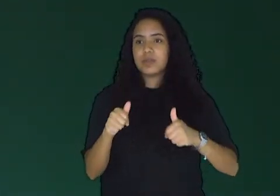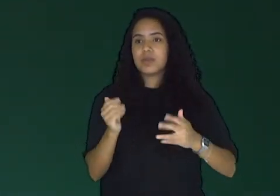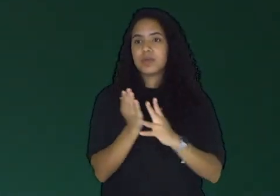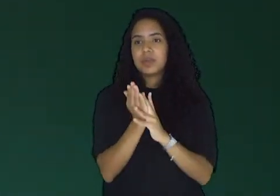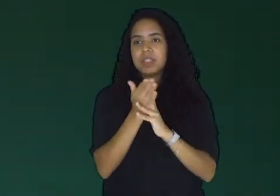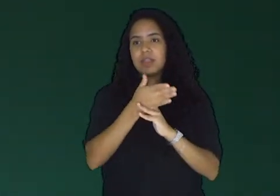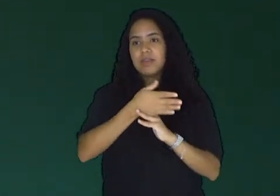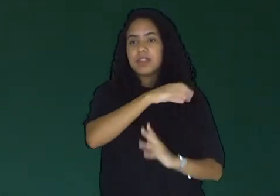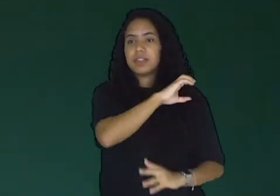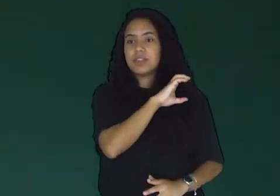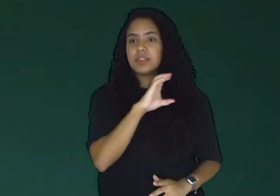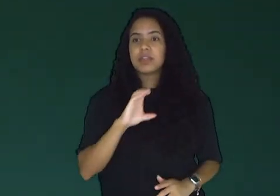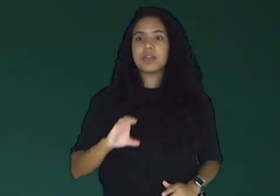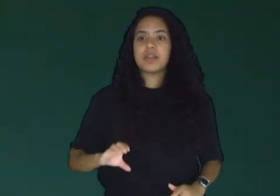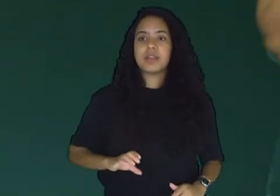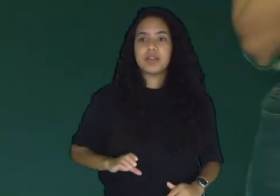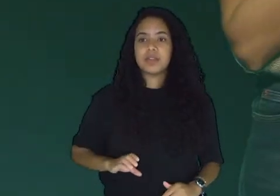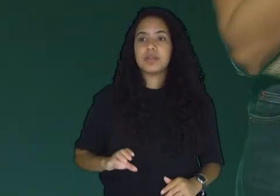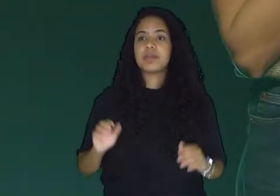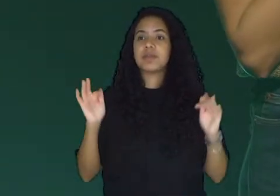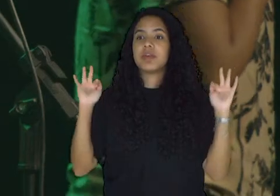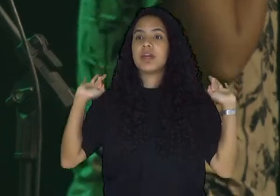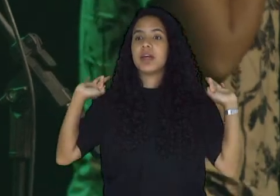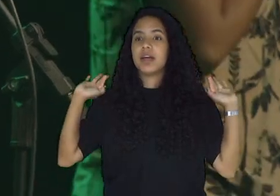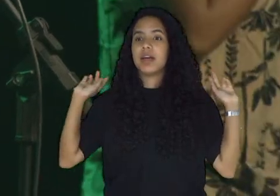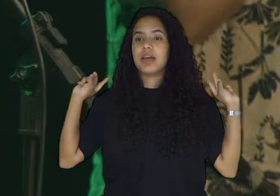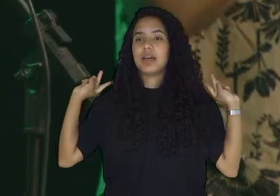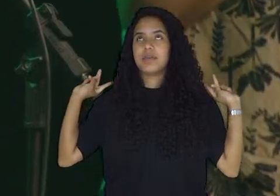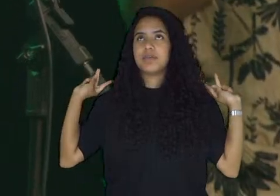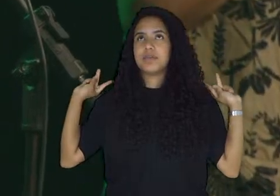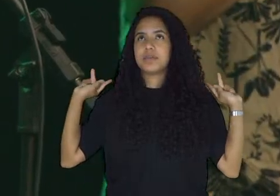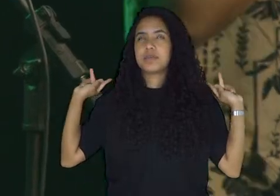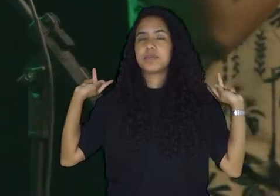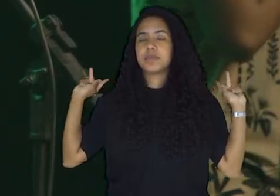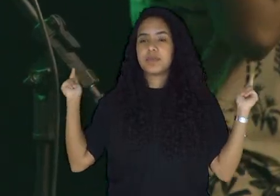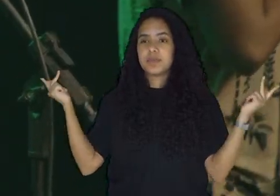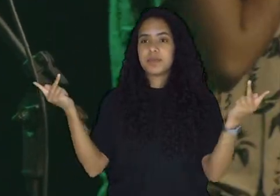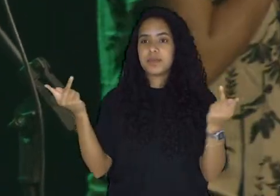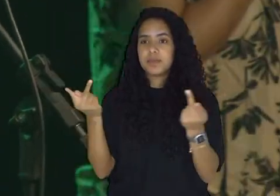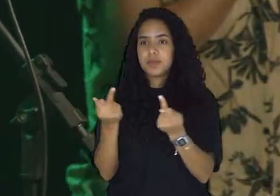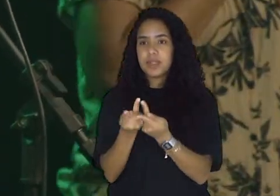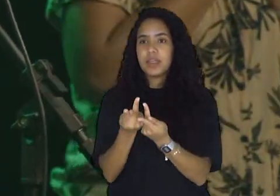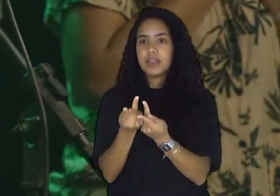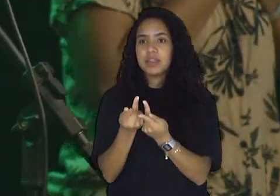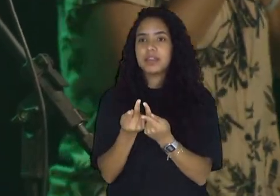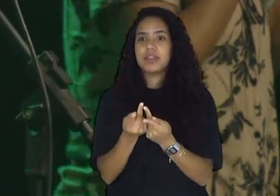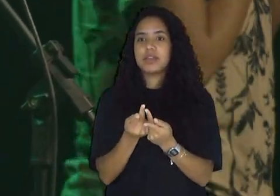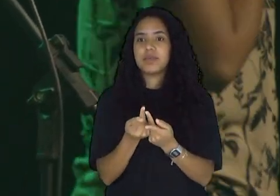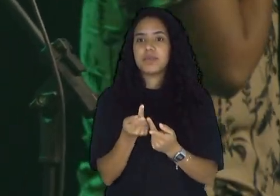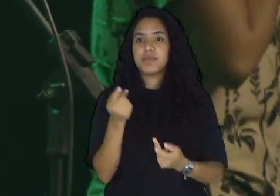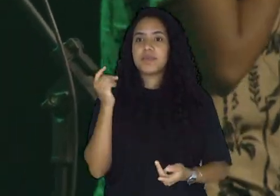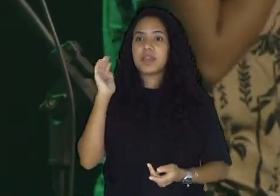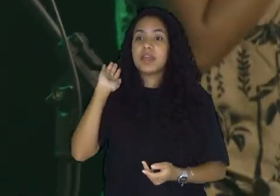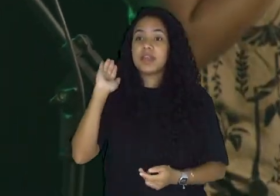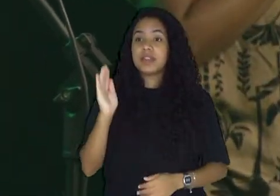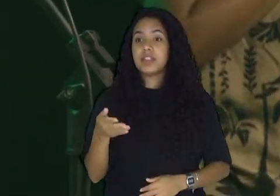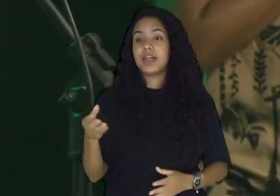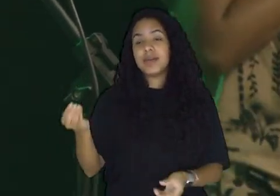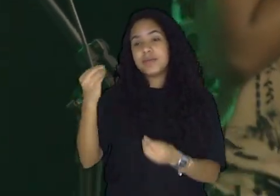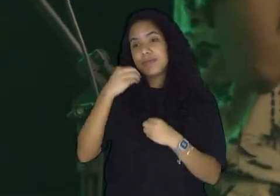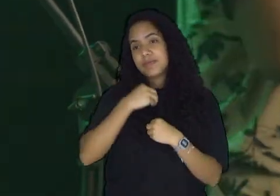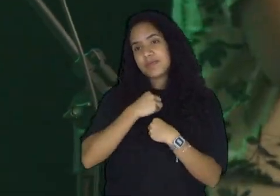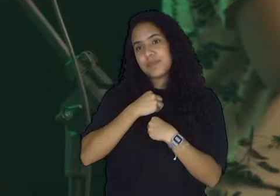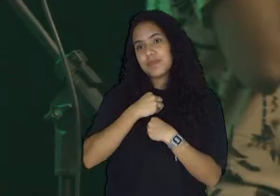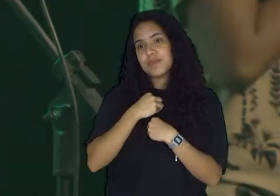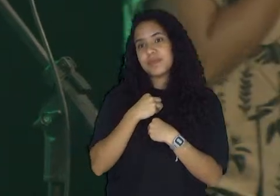glória e virtude. Então cante que tudo que você precisa, não no sentido daquilo que ele dará, mas daquilo que ele já